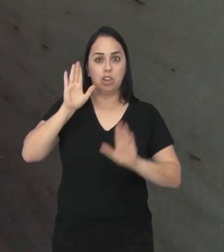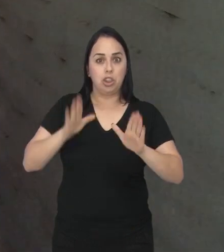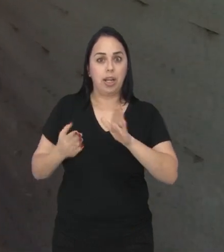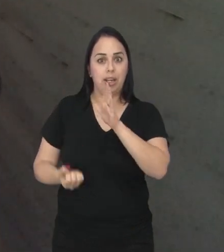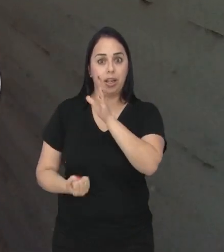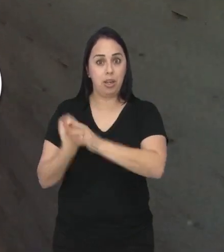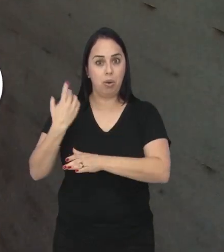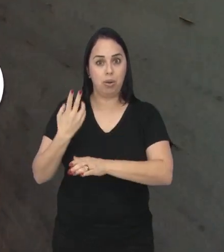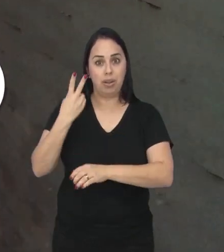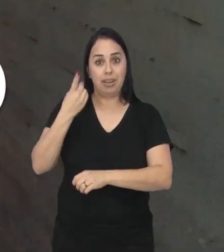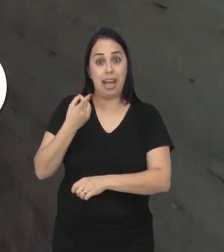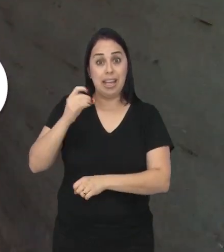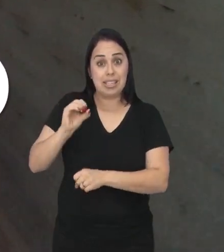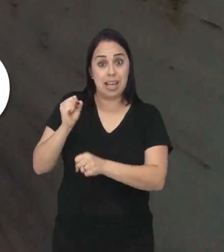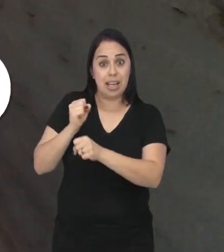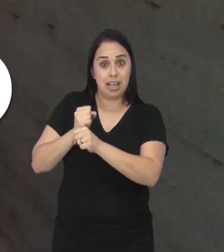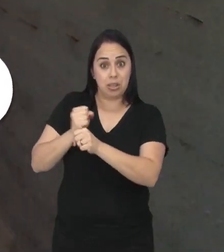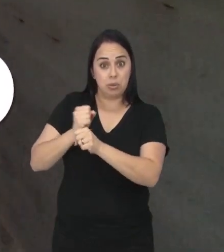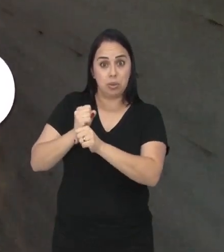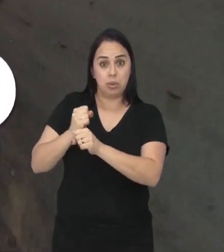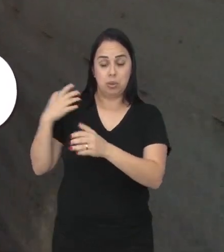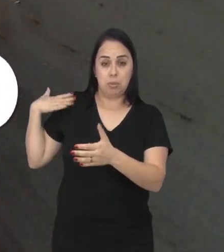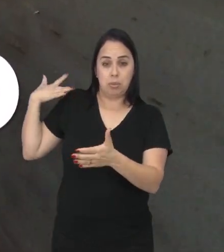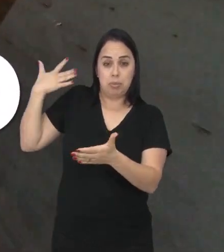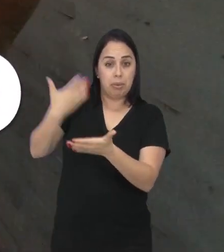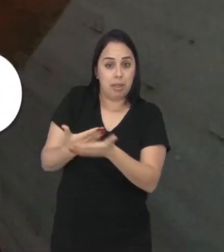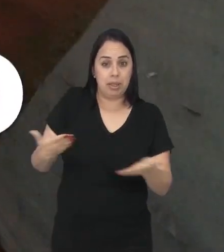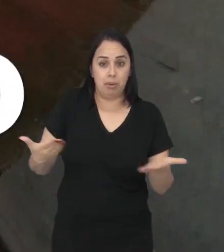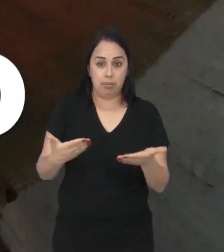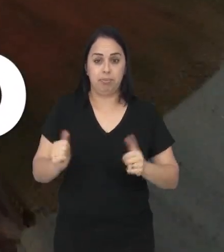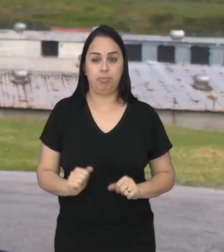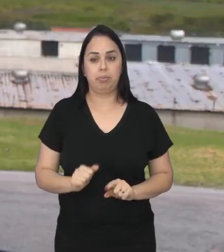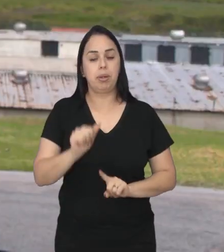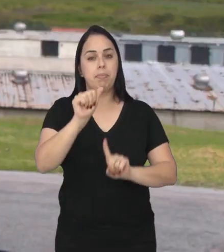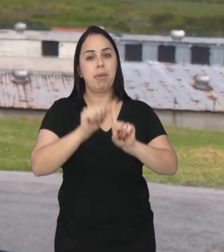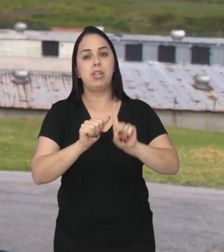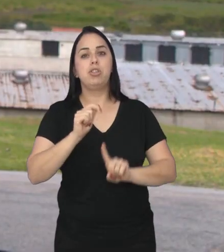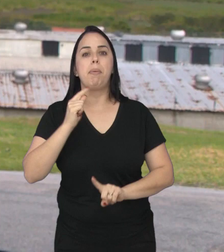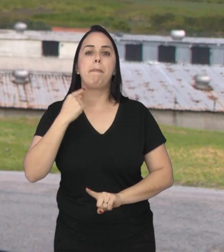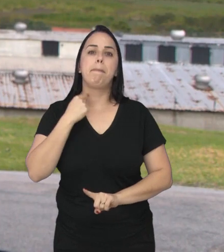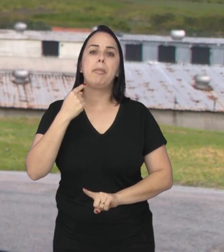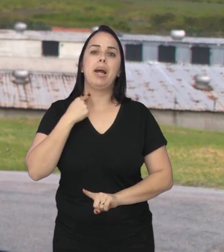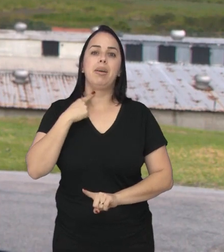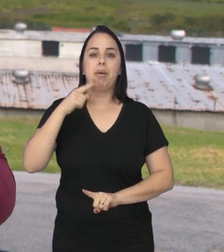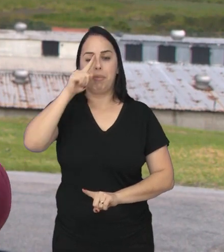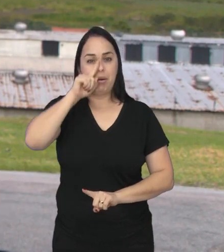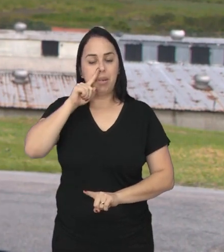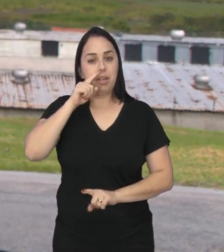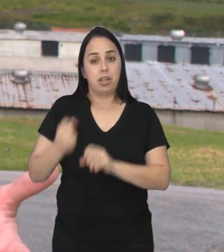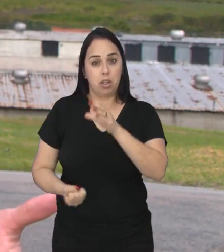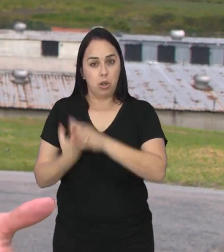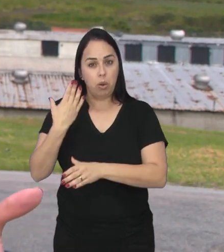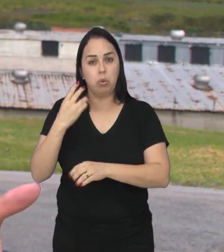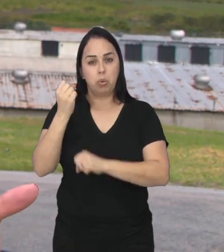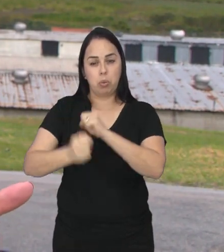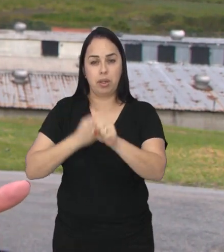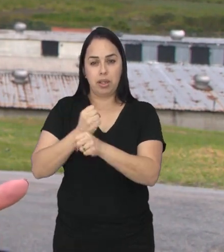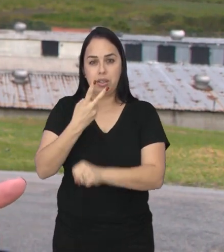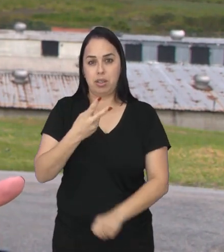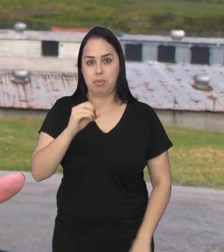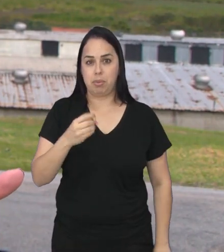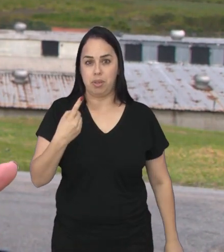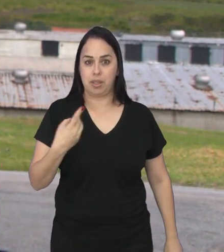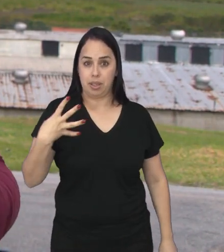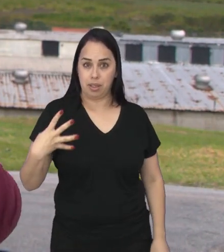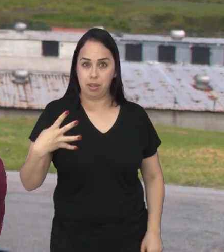quase 10 anos pelo Observatório Nacional de segurança Viária o maio Amarelo foi criado em 2014 e com